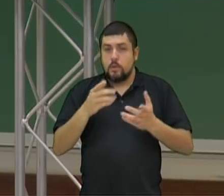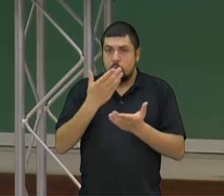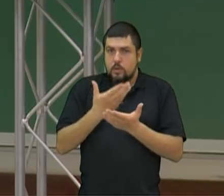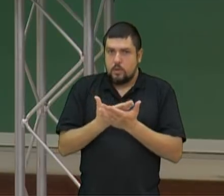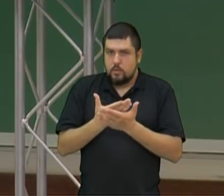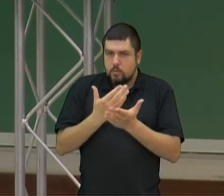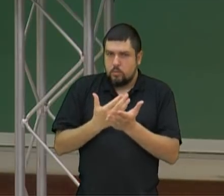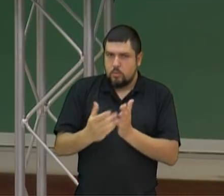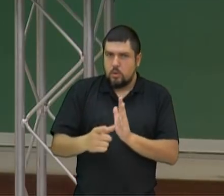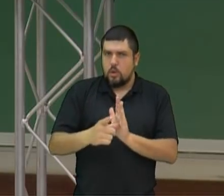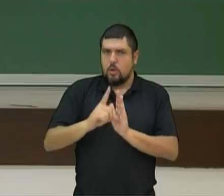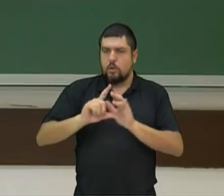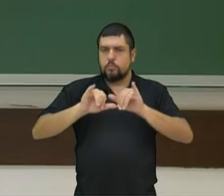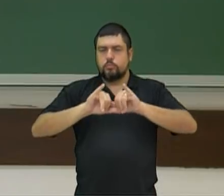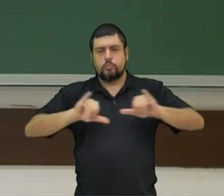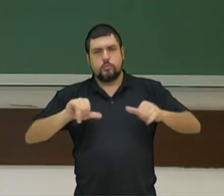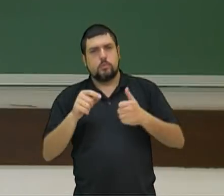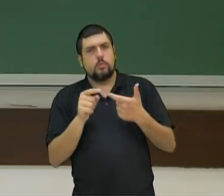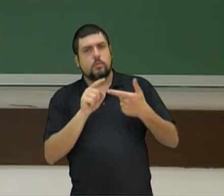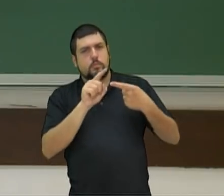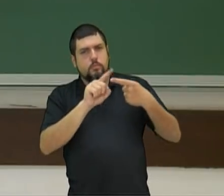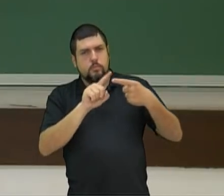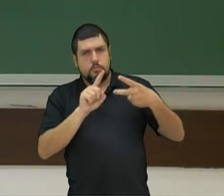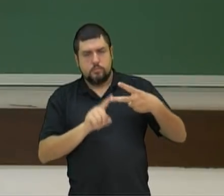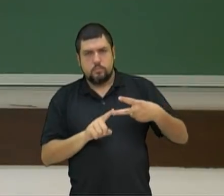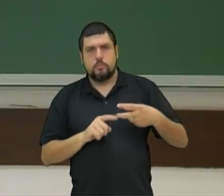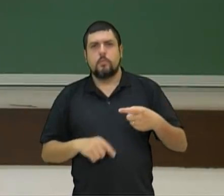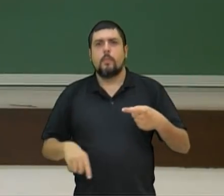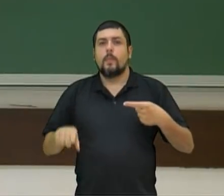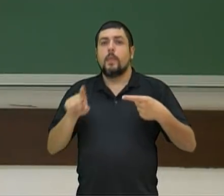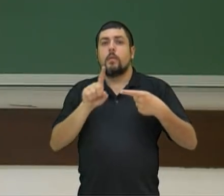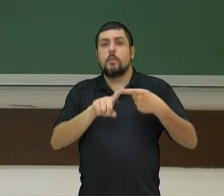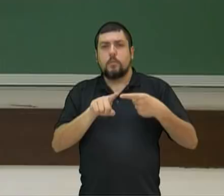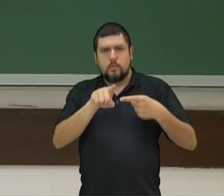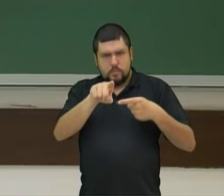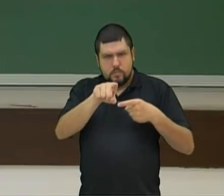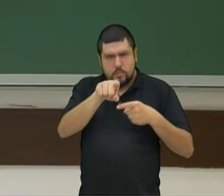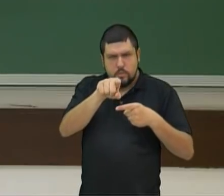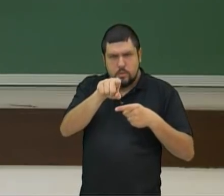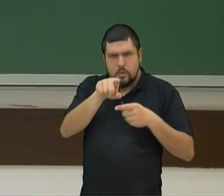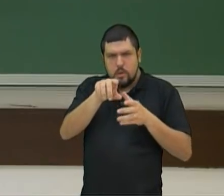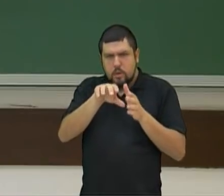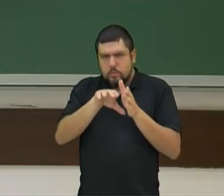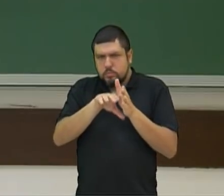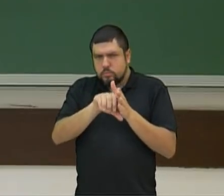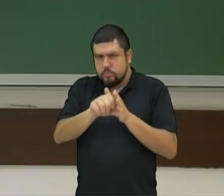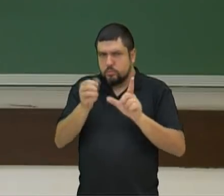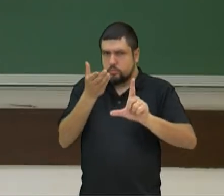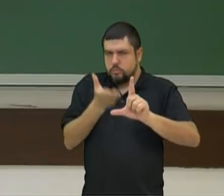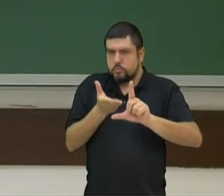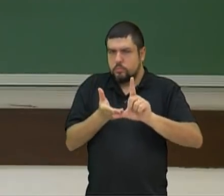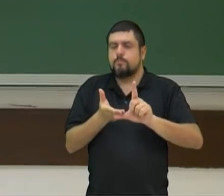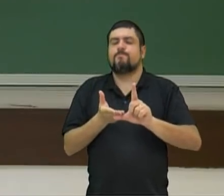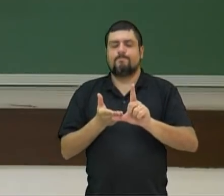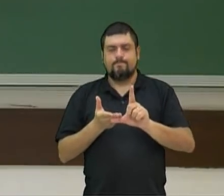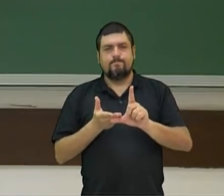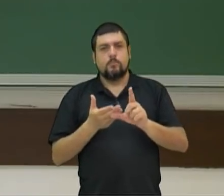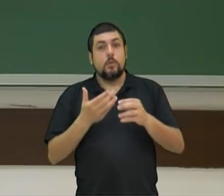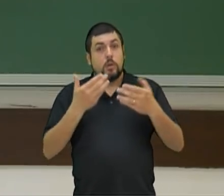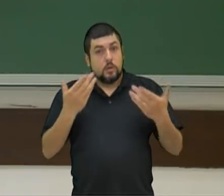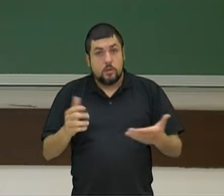nossos recadinhos? Então vamos lá para o primeiro. Você está acessando o Classroom? Lembre-se de realizar a atividade